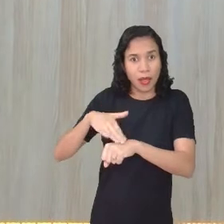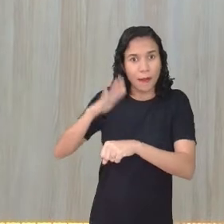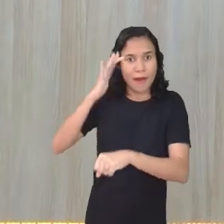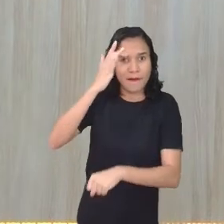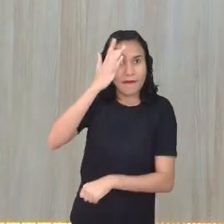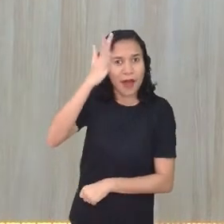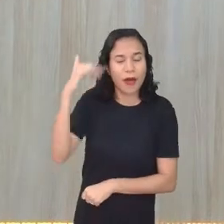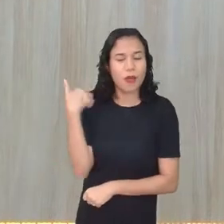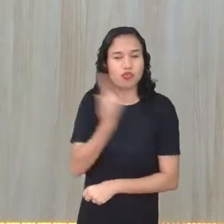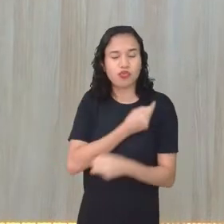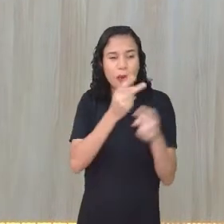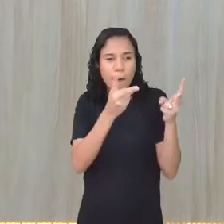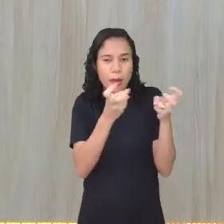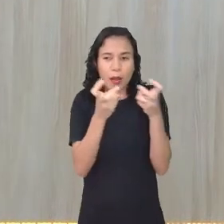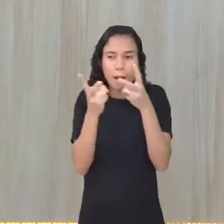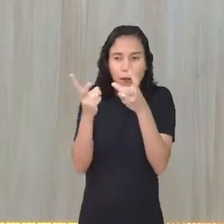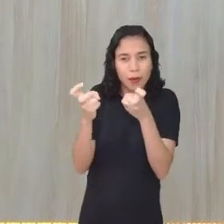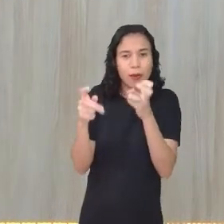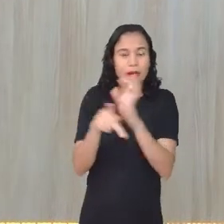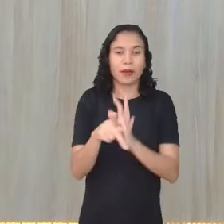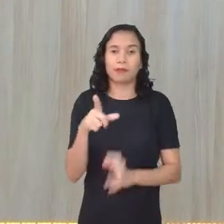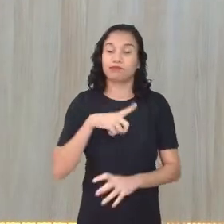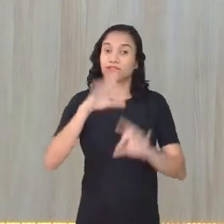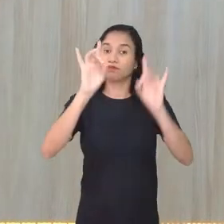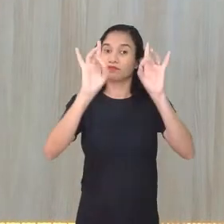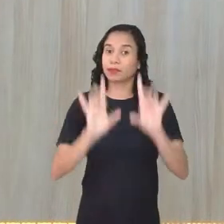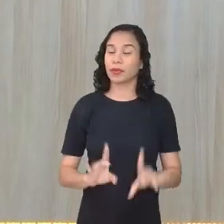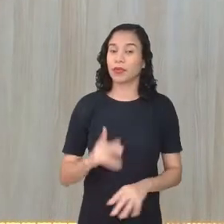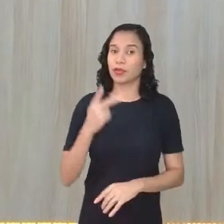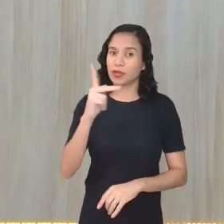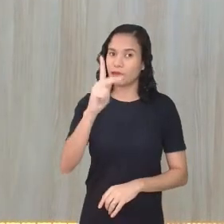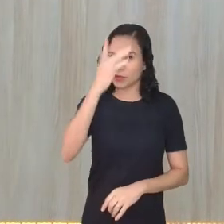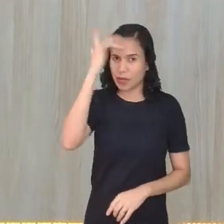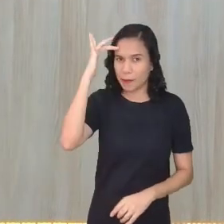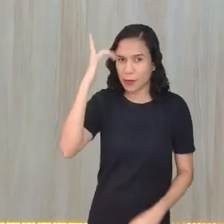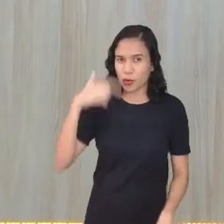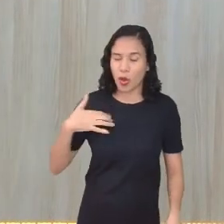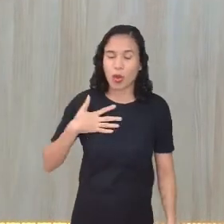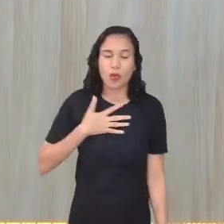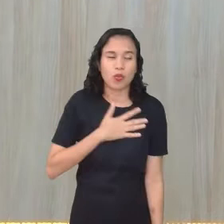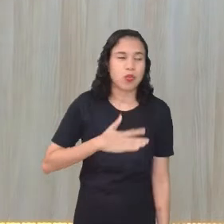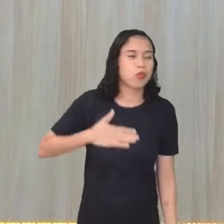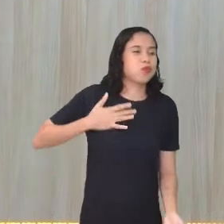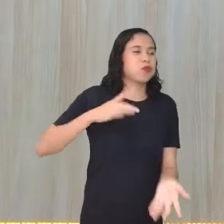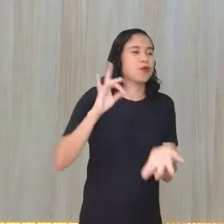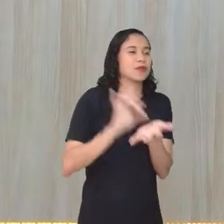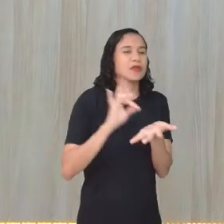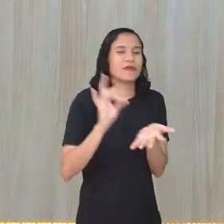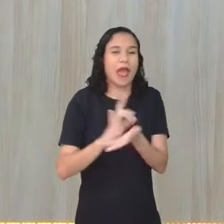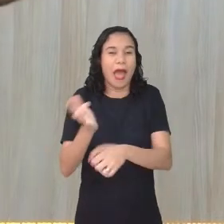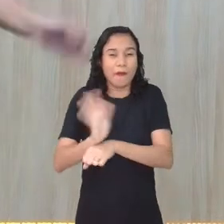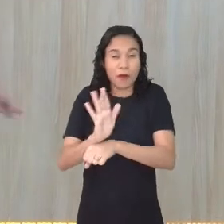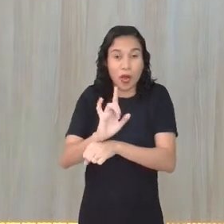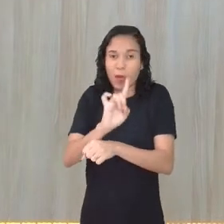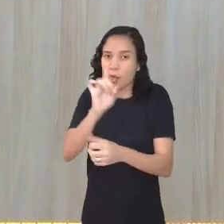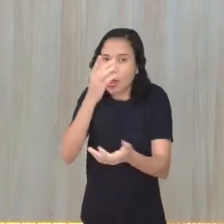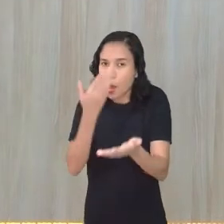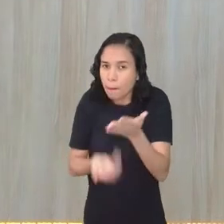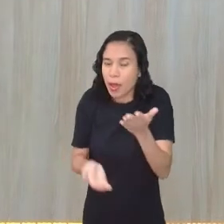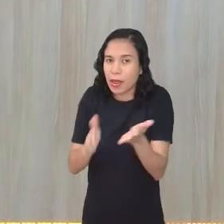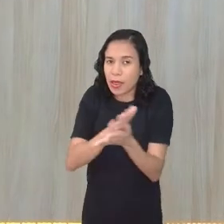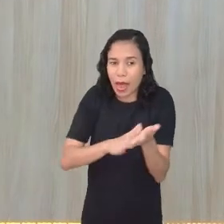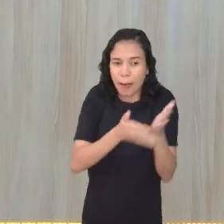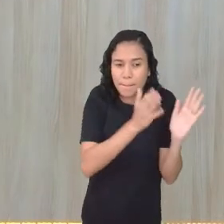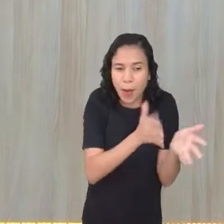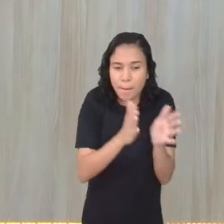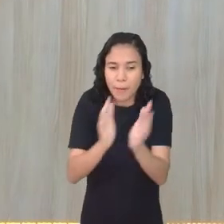gente fazer esse reconhecimento, especialmente se você é aquele cinéfilo afiado que não perde um filme da